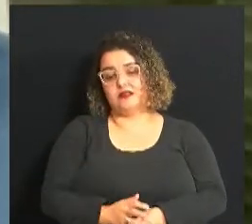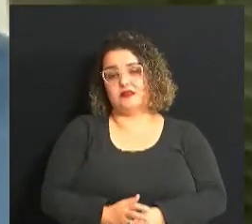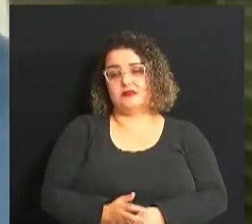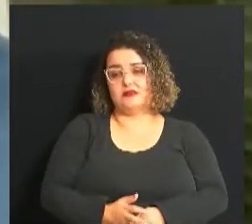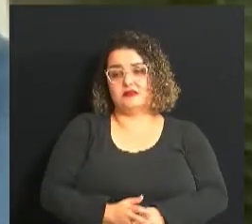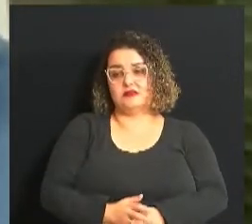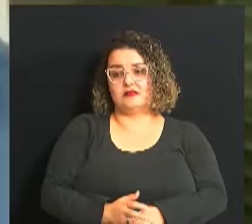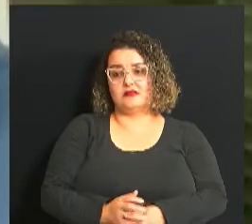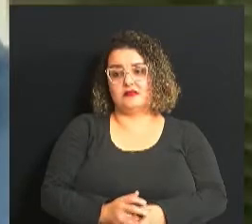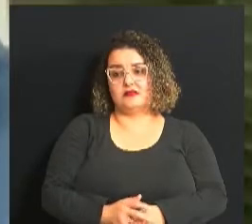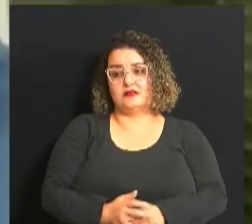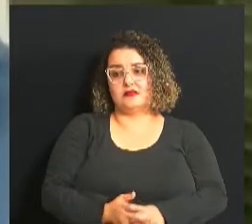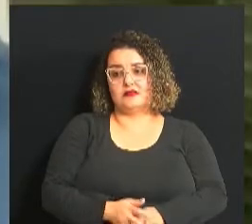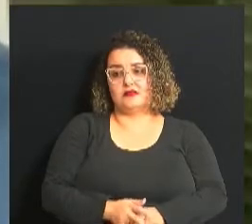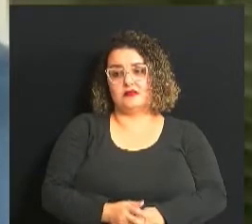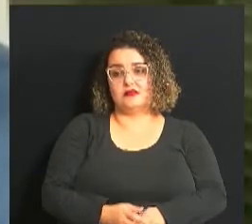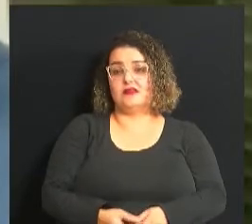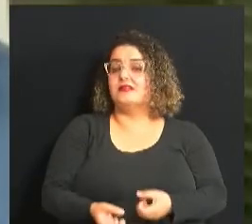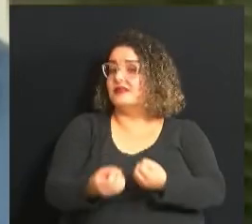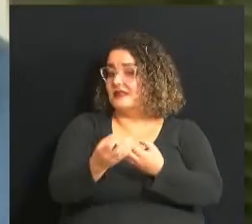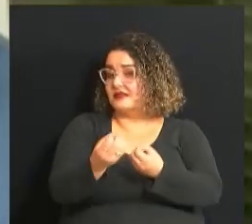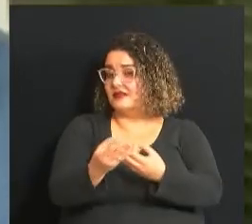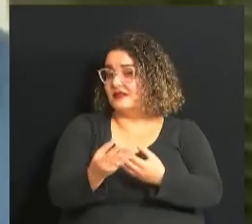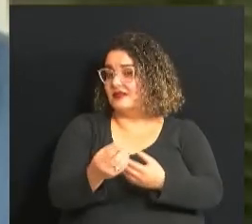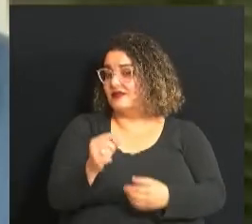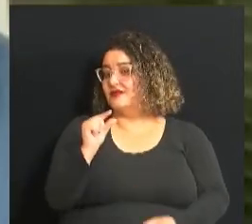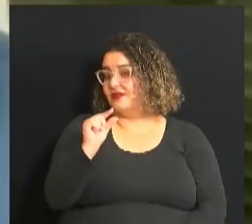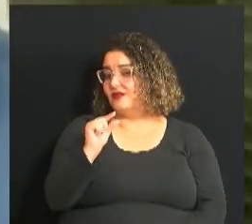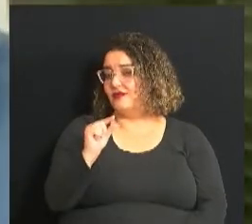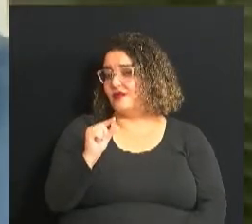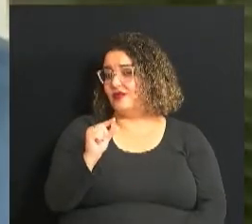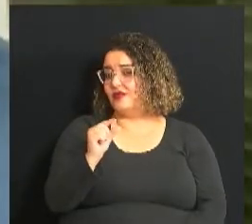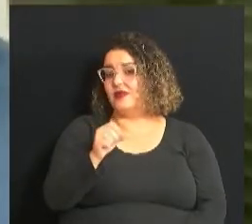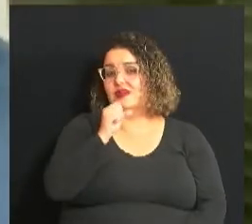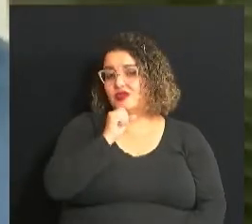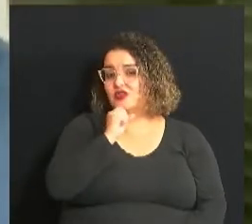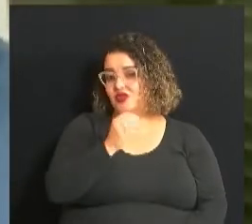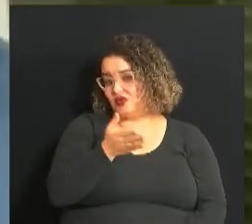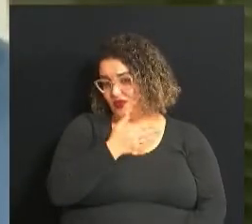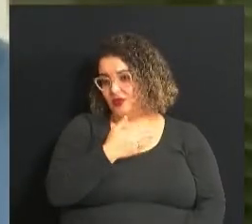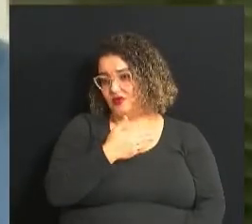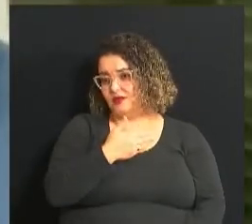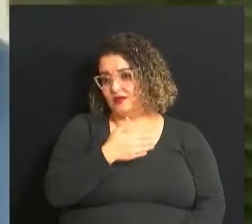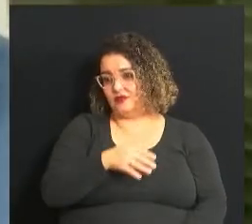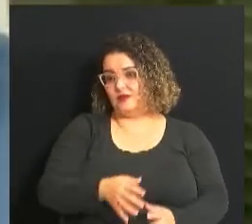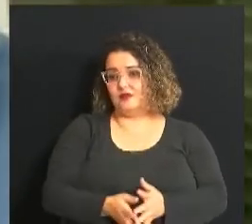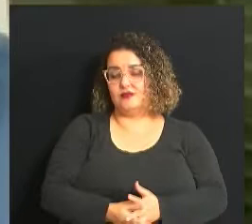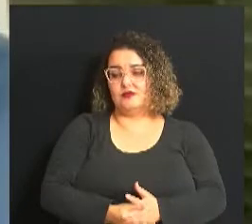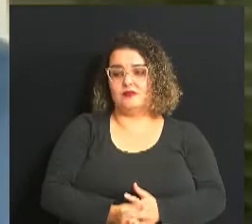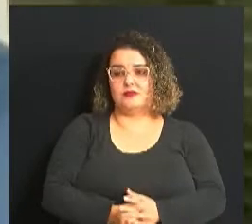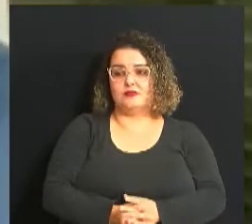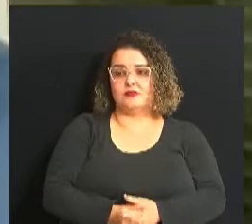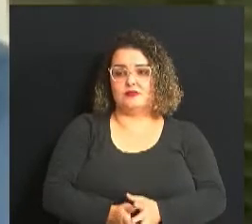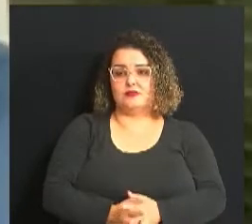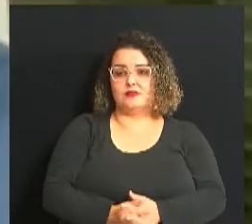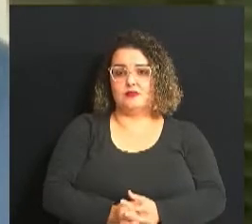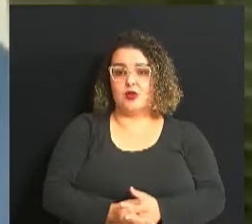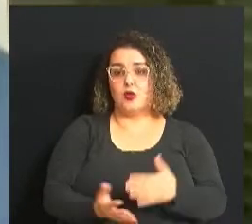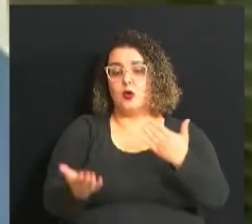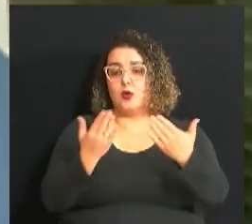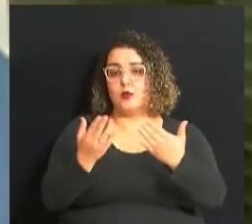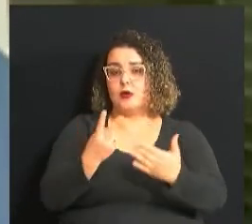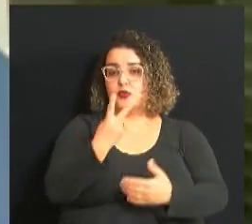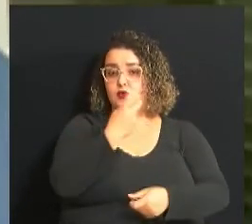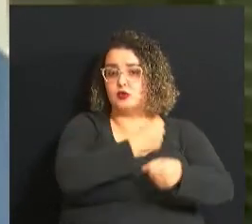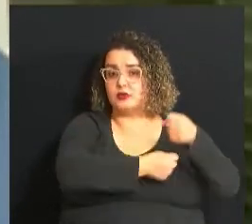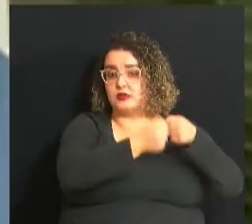estão subestimados. Explico por quê. Tanto este ano quanto os outros 2 anos, nós